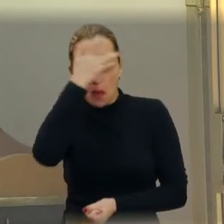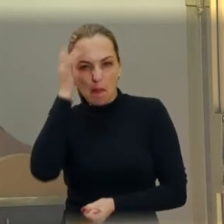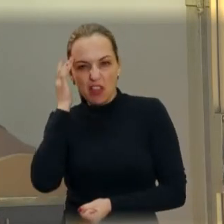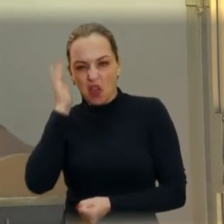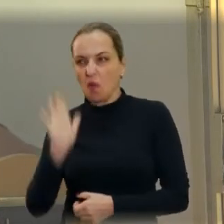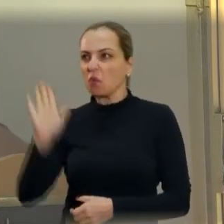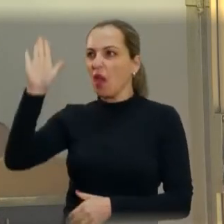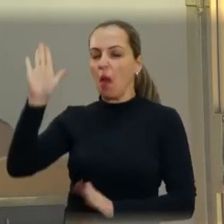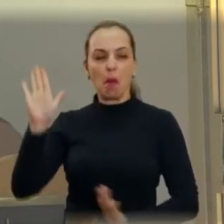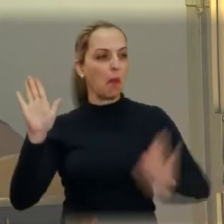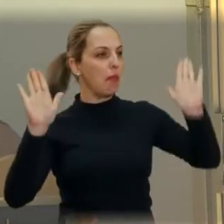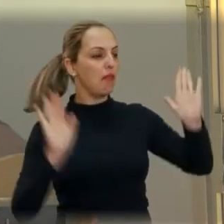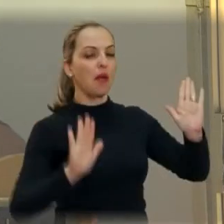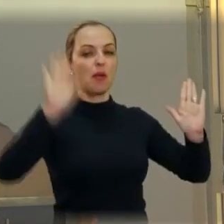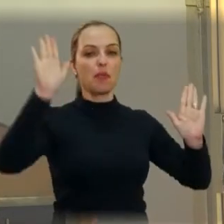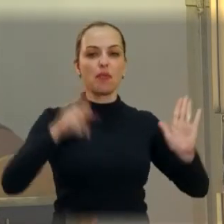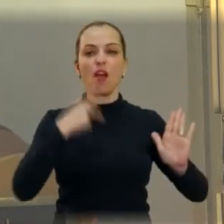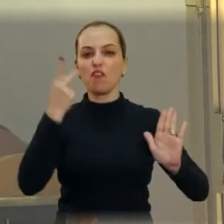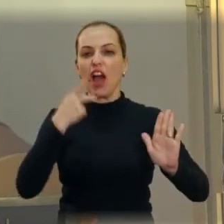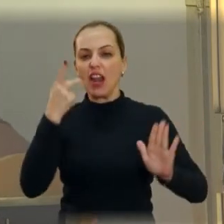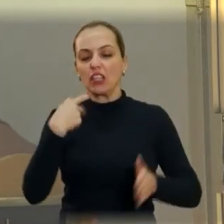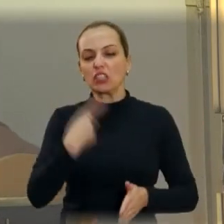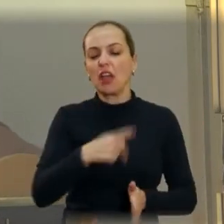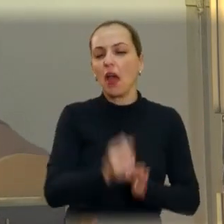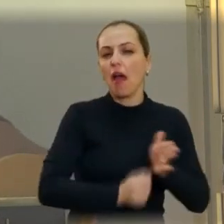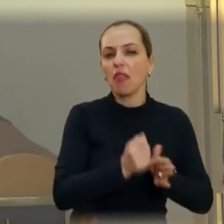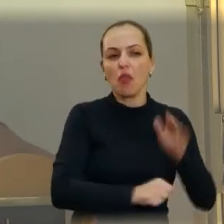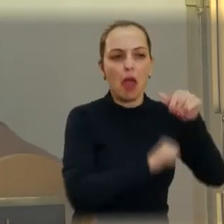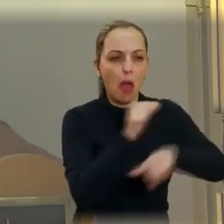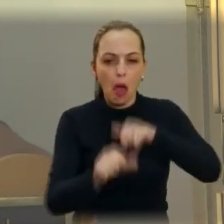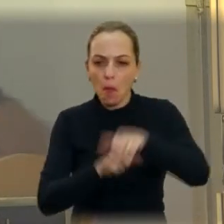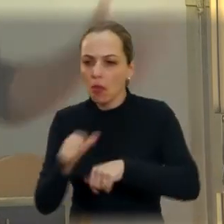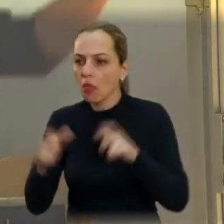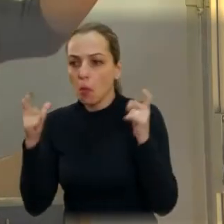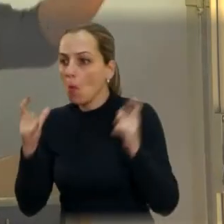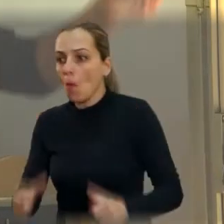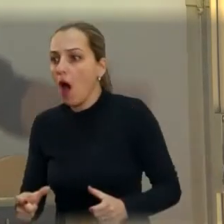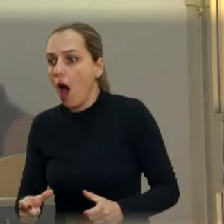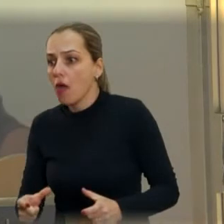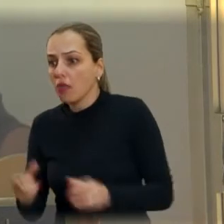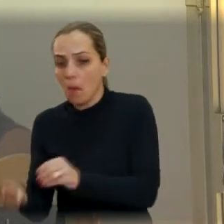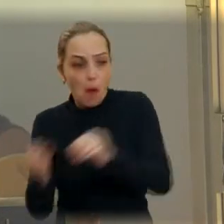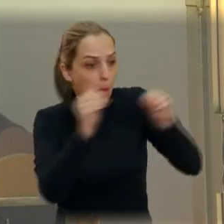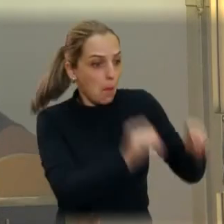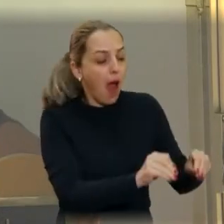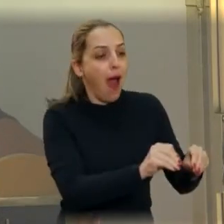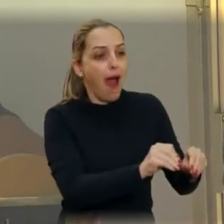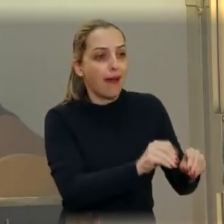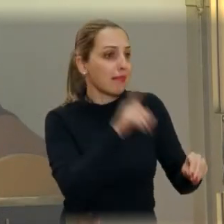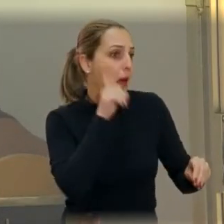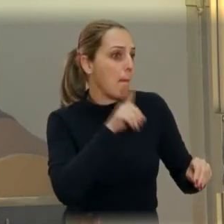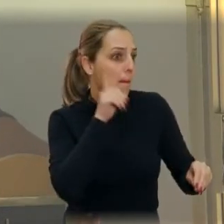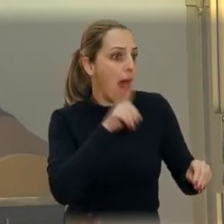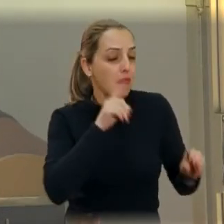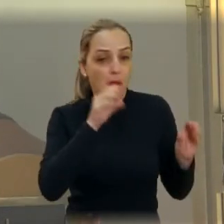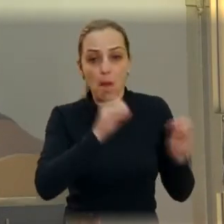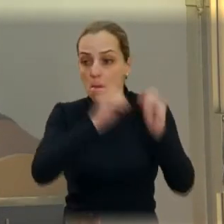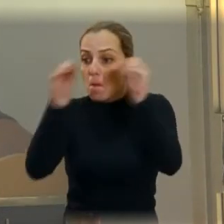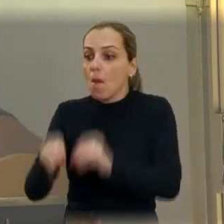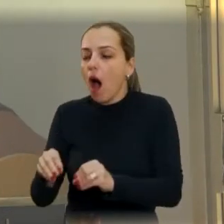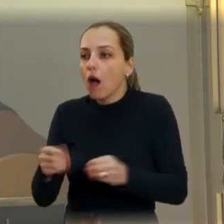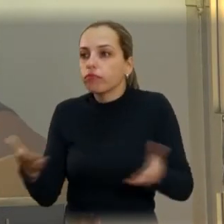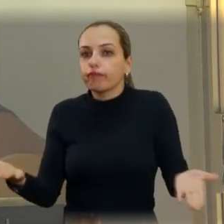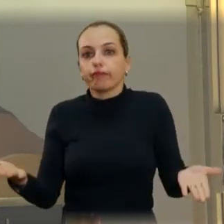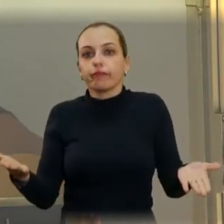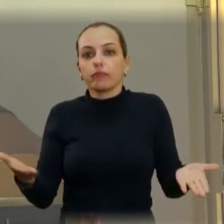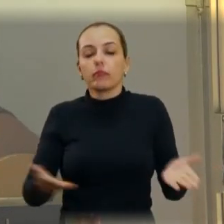aí falando que quer mudar Araraquara. Mudar Araraquara para onde? Para Américo? Para Rincão? Araraquara